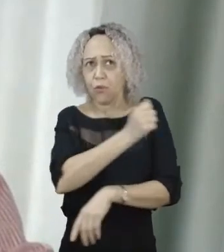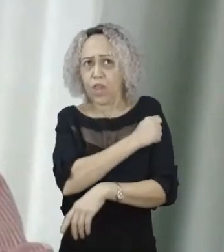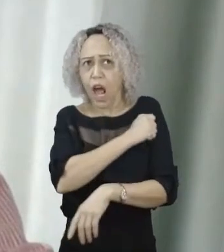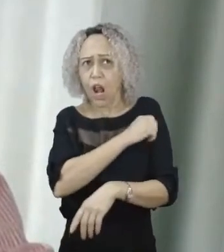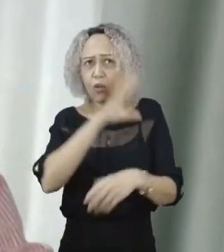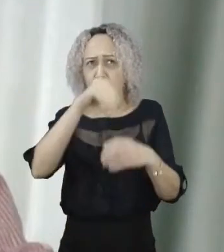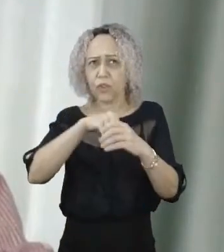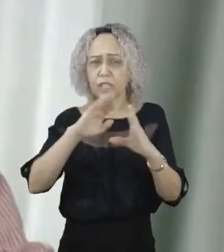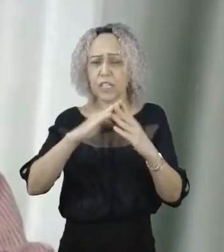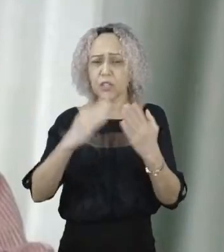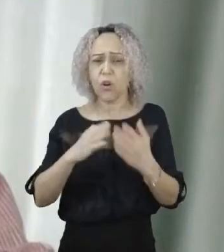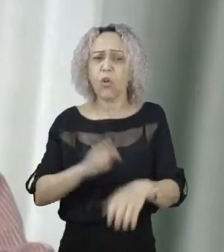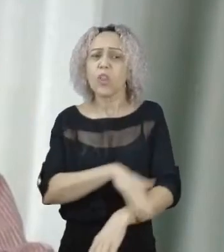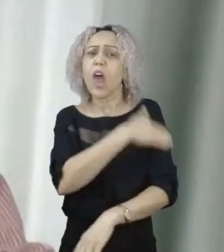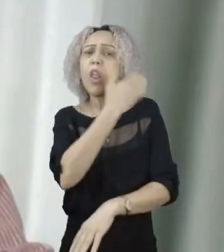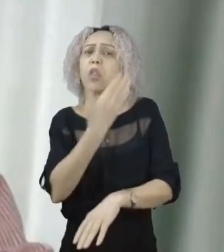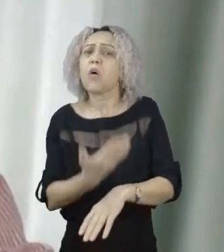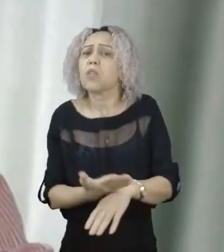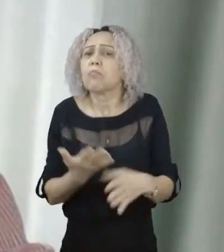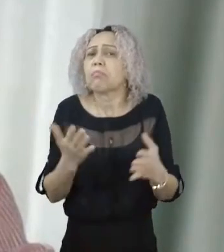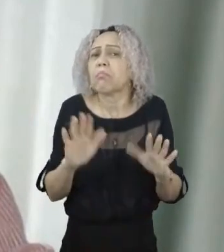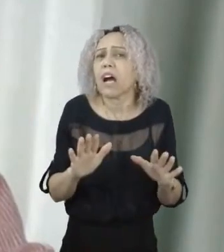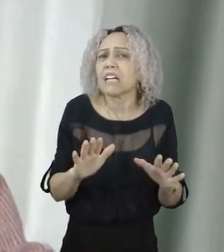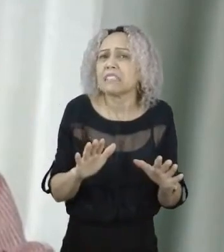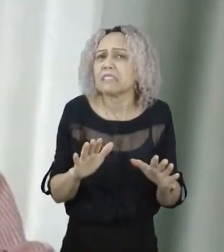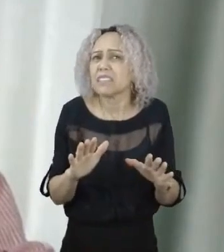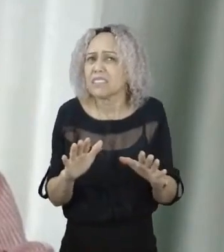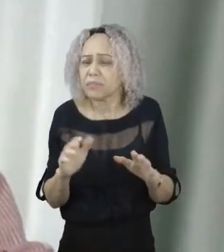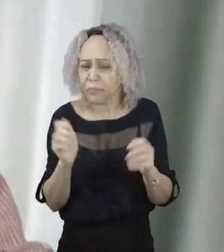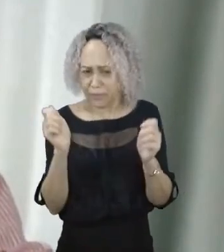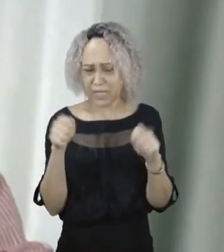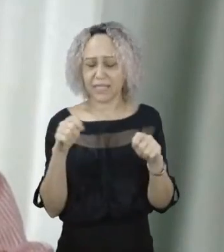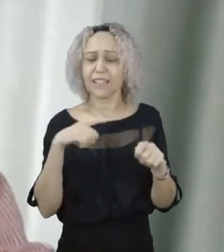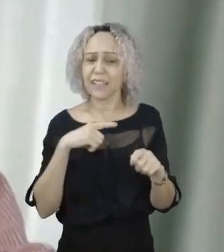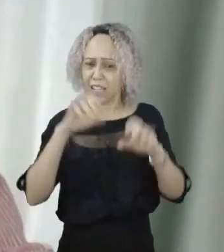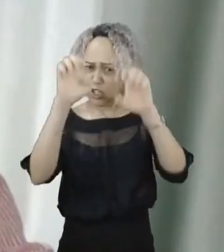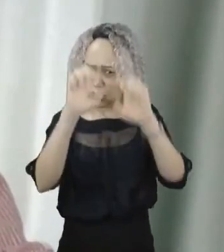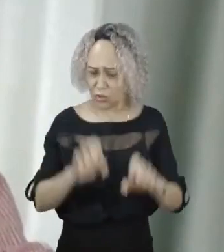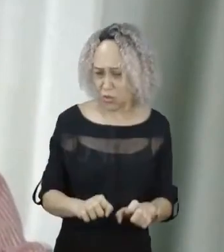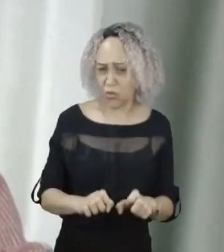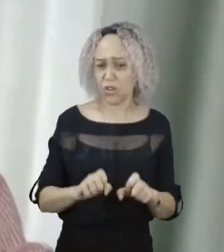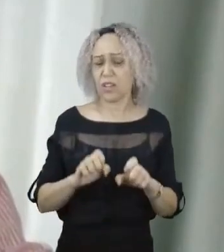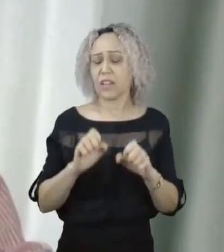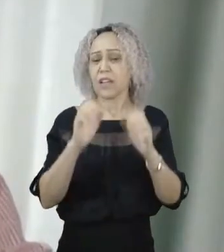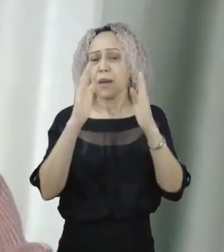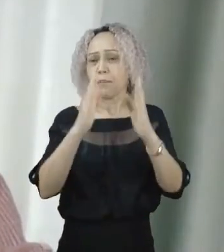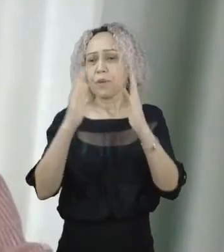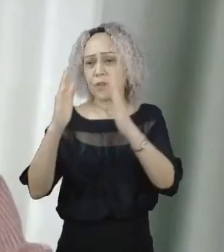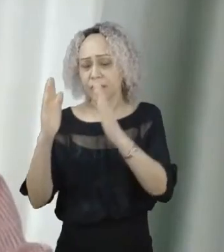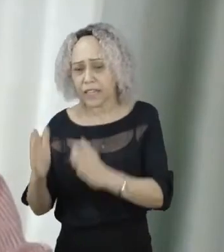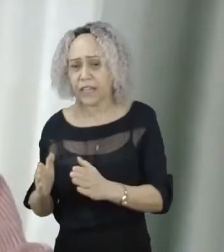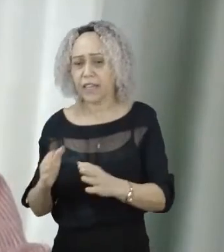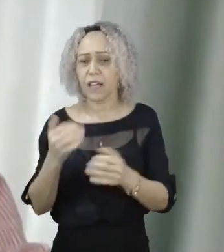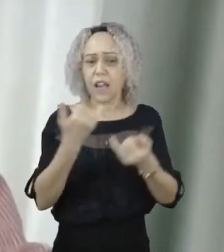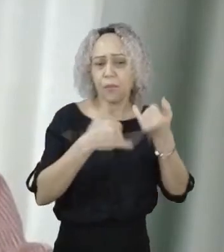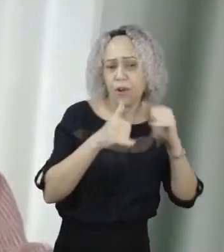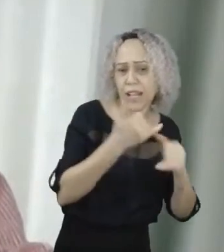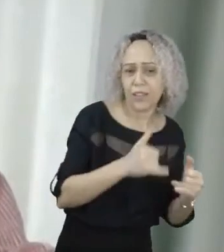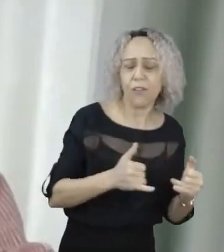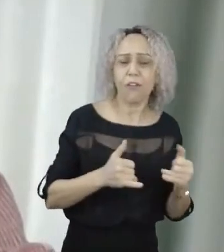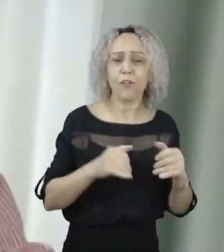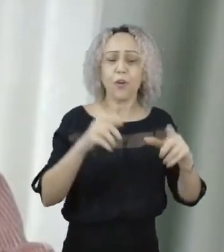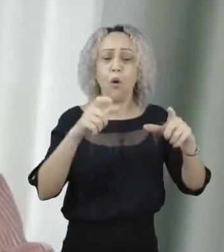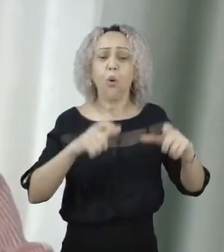ter laboratórios, é preciso ter bibliotecas, é preciso ter salas de convivência, um bom pátio de